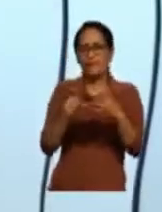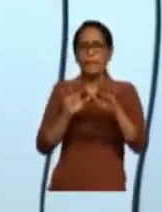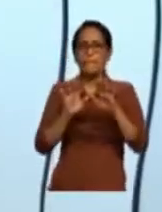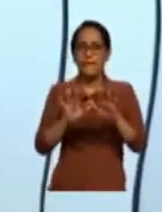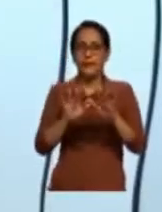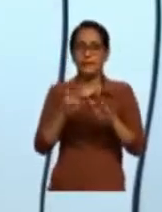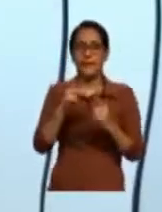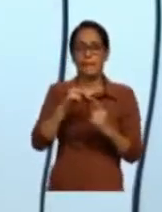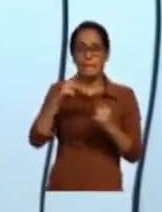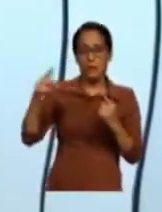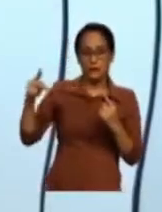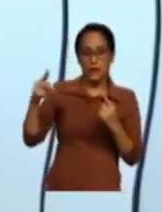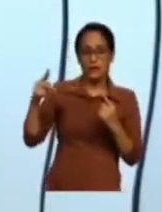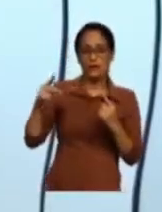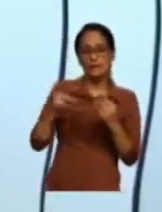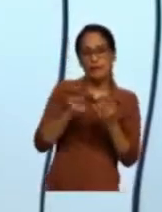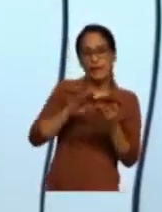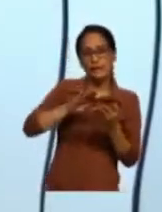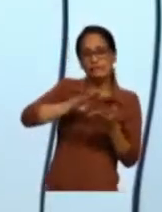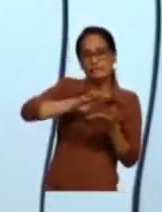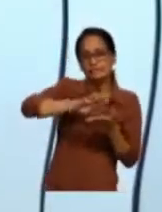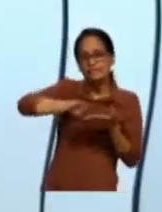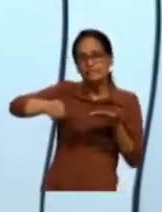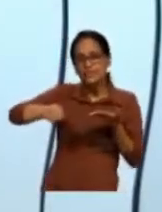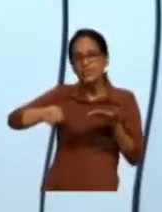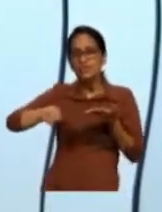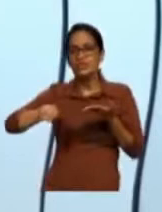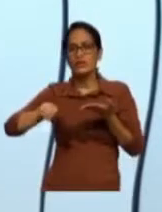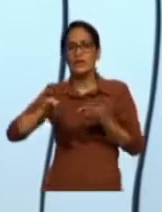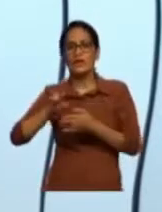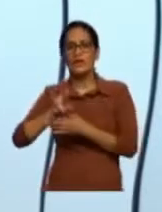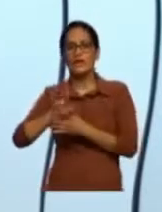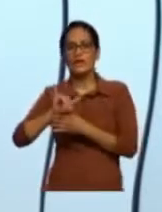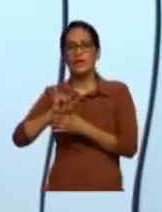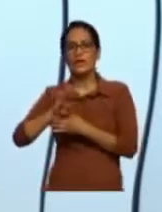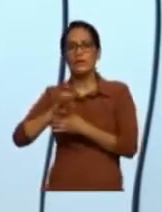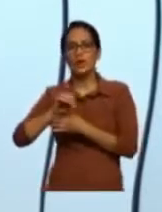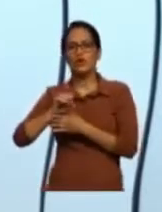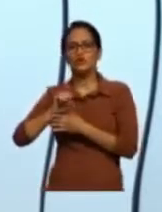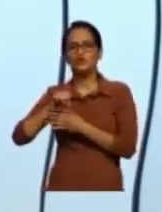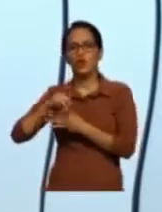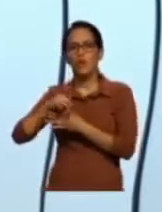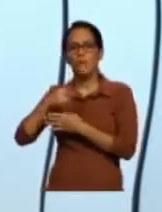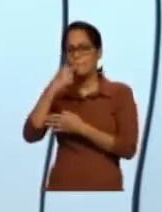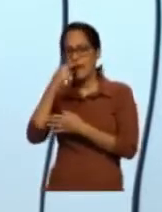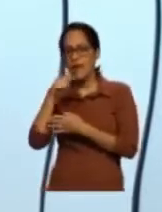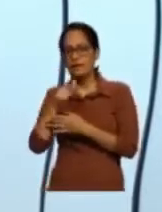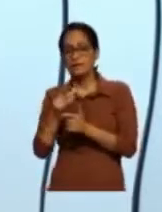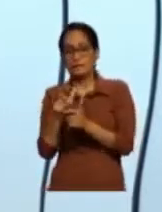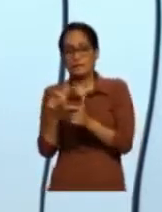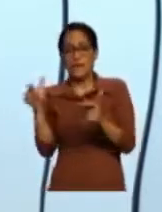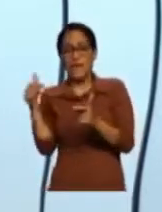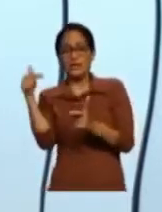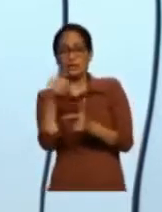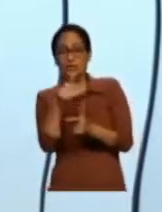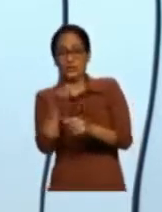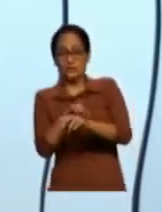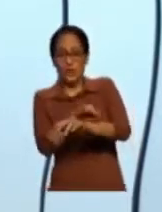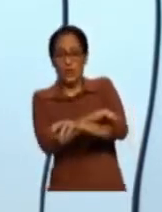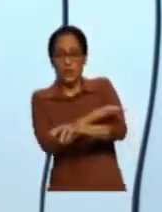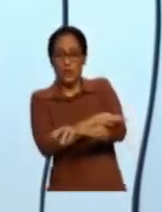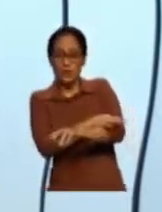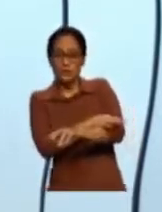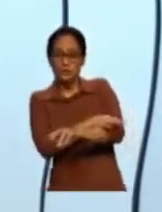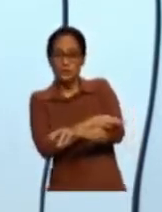proteínas, quando elas saem do ribossomo, elas são muito grandes. Então, o que vai acontecer? O RNA, então, vem